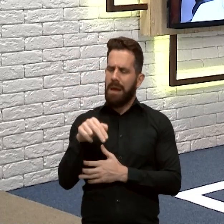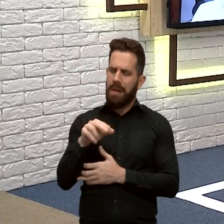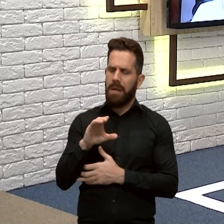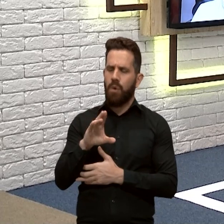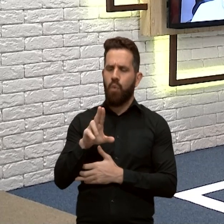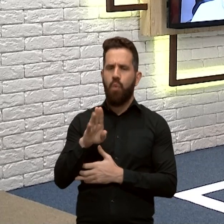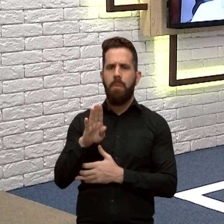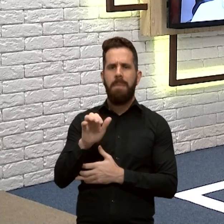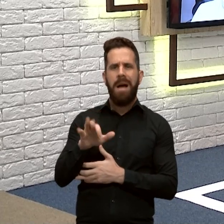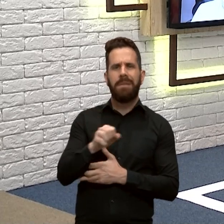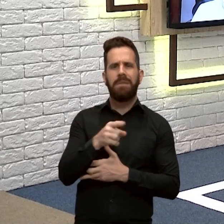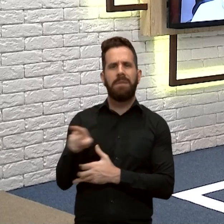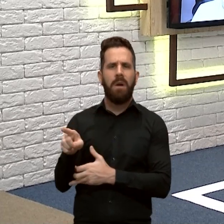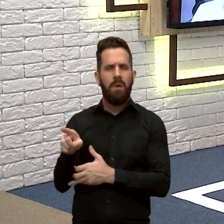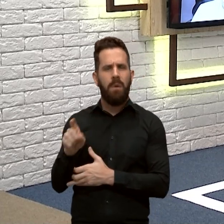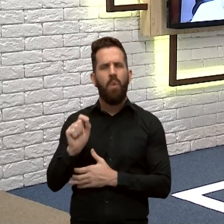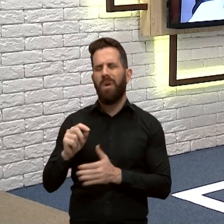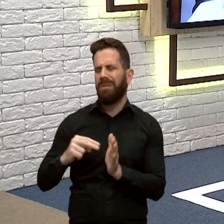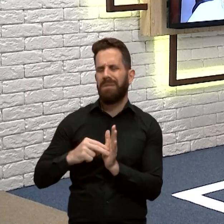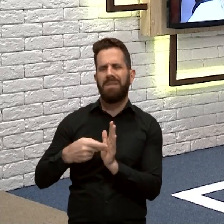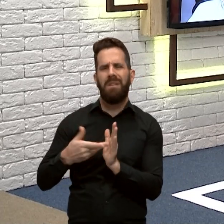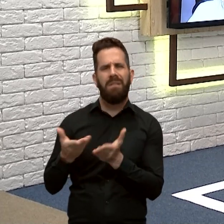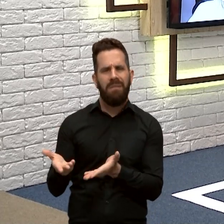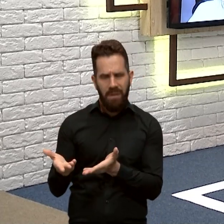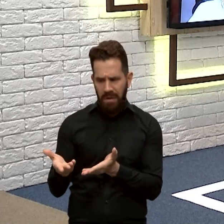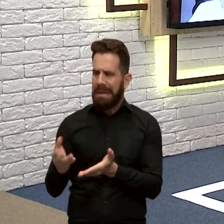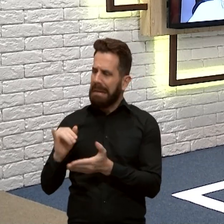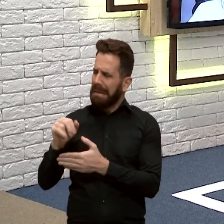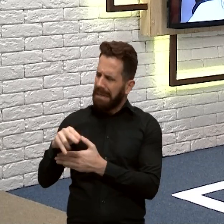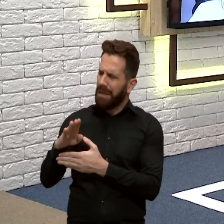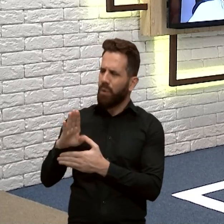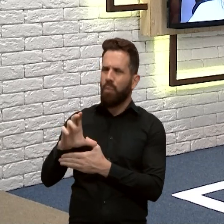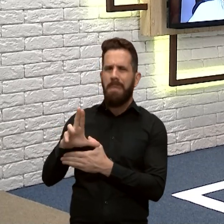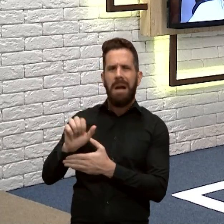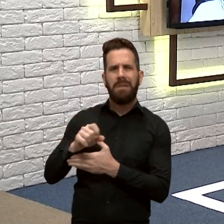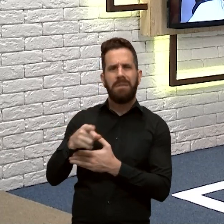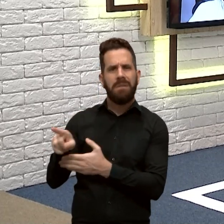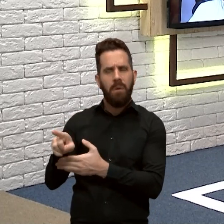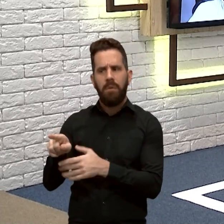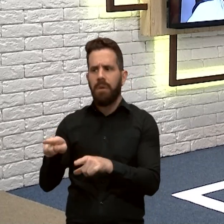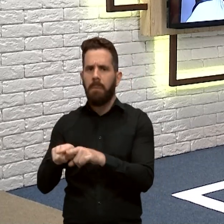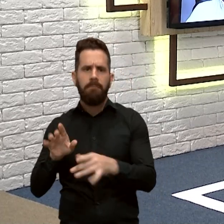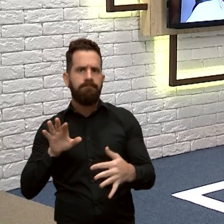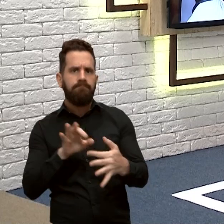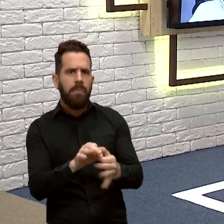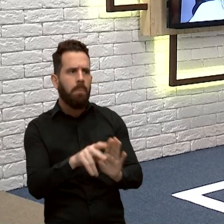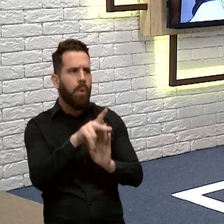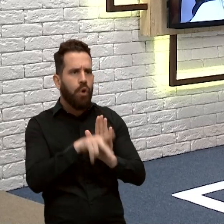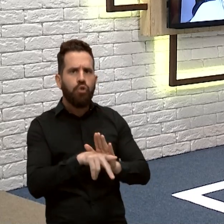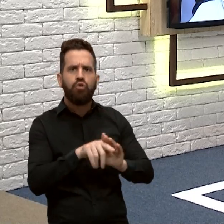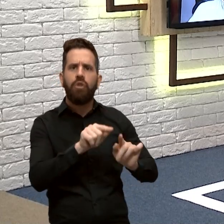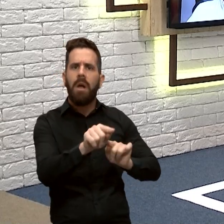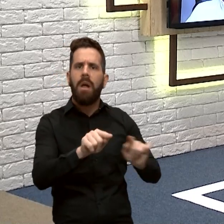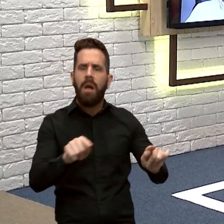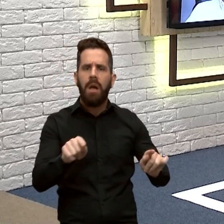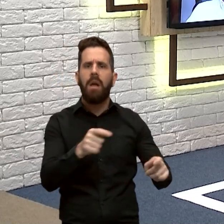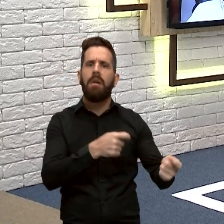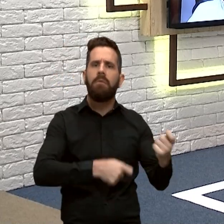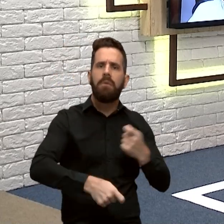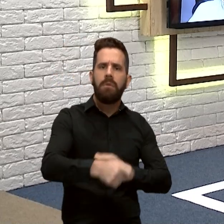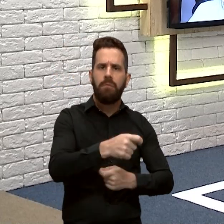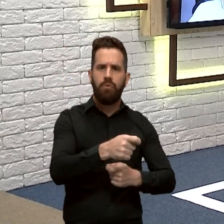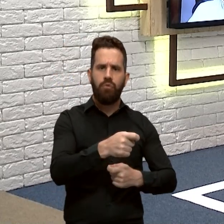é incubação e como que a incubação se relaciona com esses projetos voltados para a economia solidária? Ok.